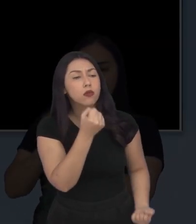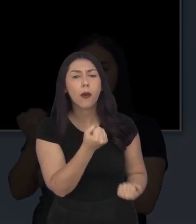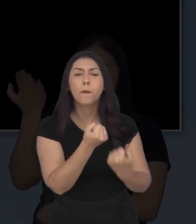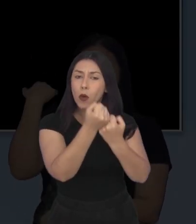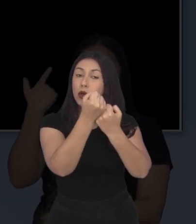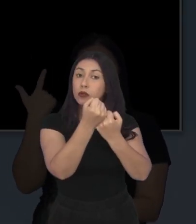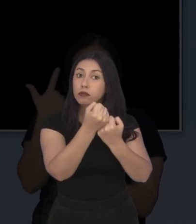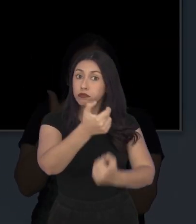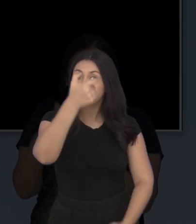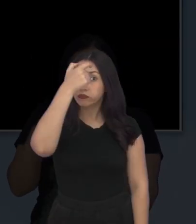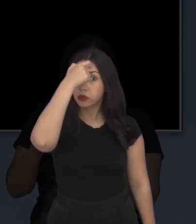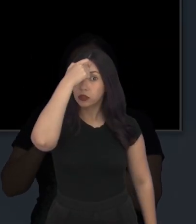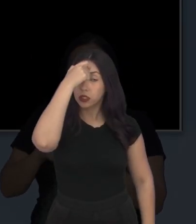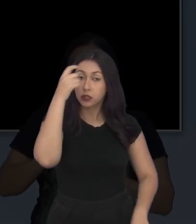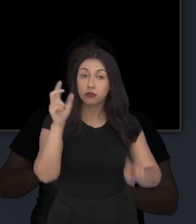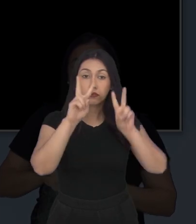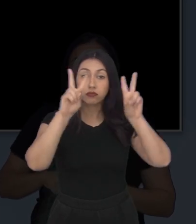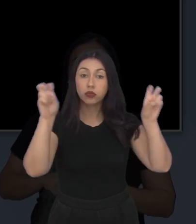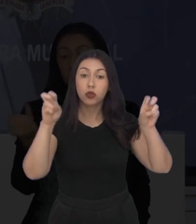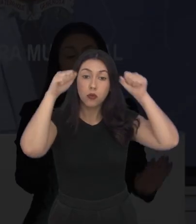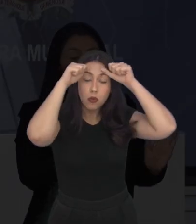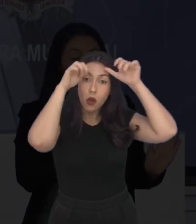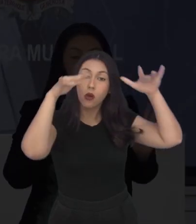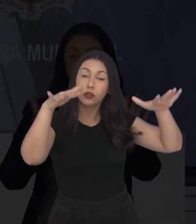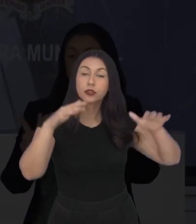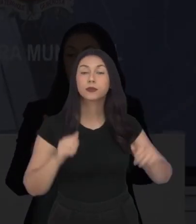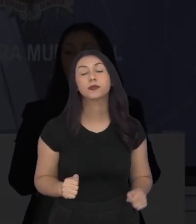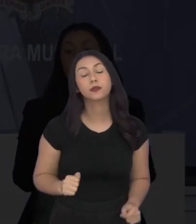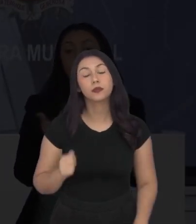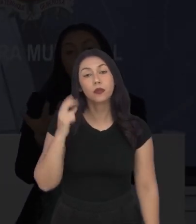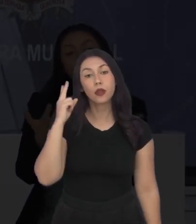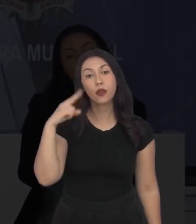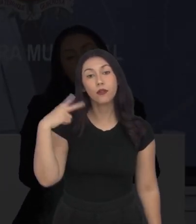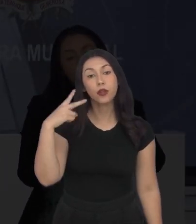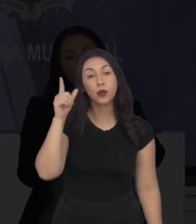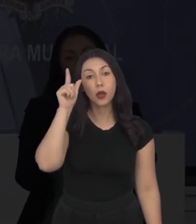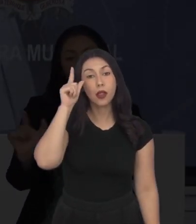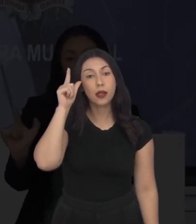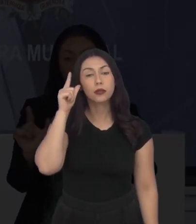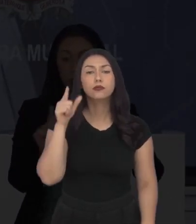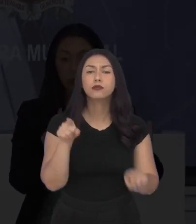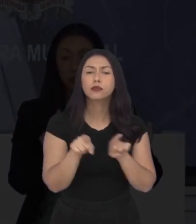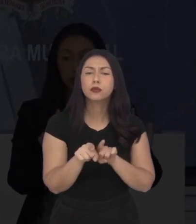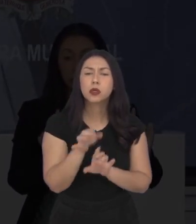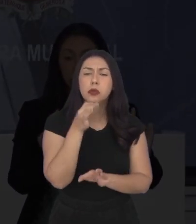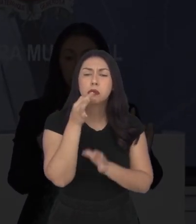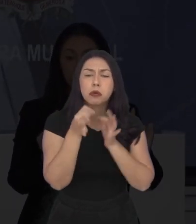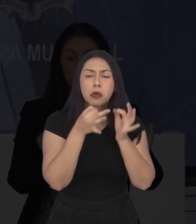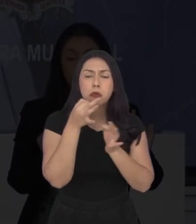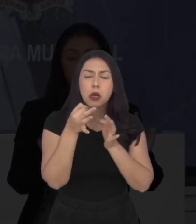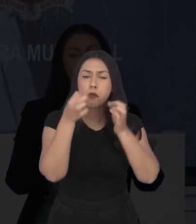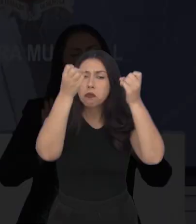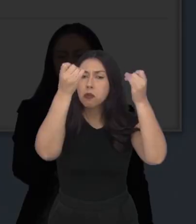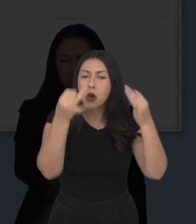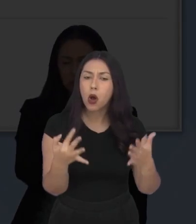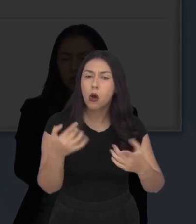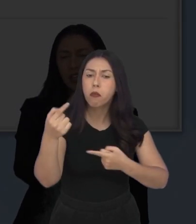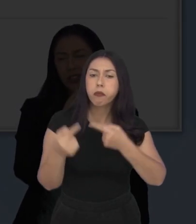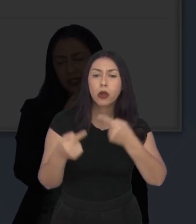isso aumenta muito a chance daquilo que você está tendo ser dengue também. Para o infectologista, essa alta se deve a